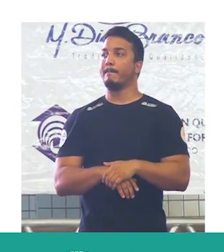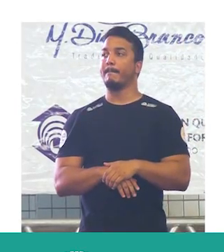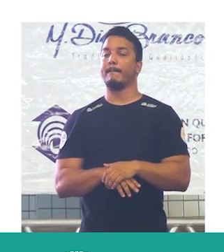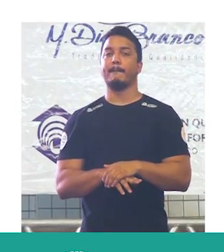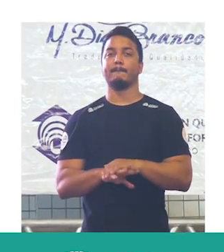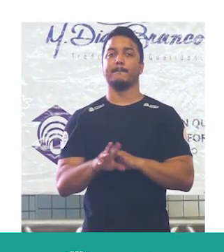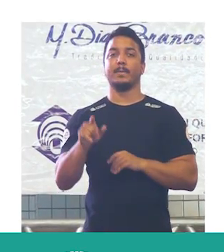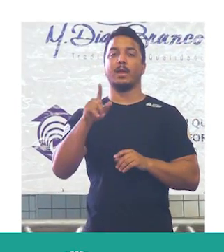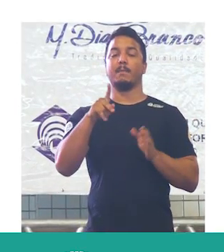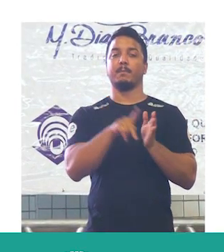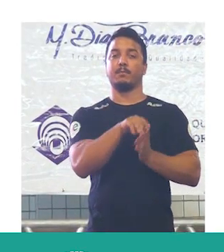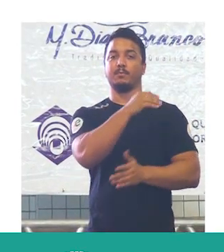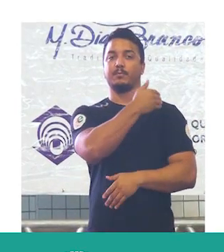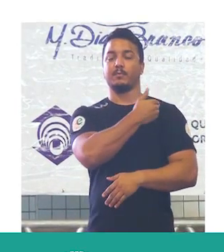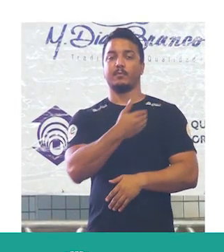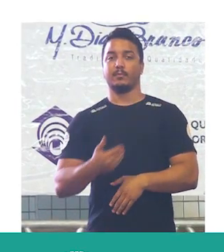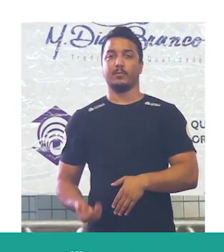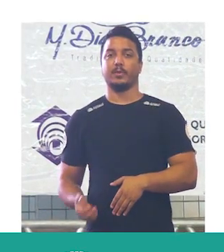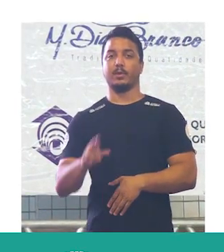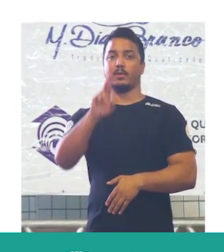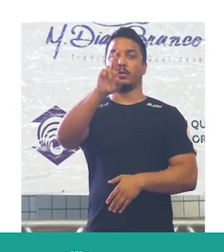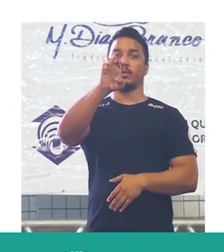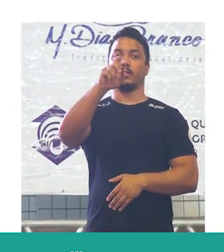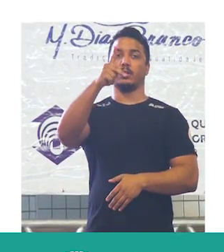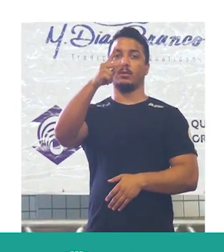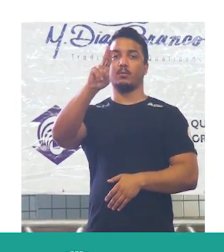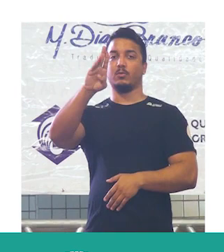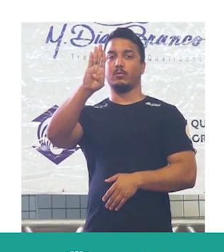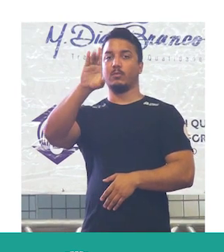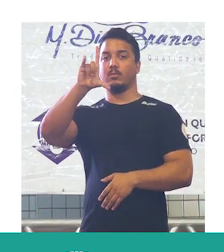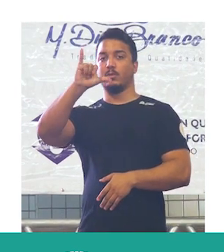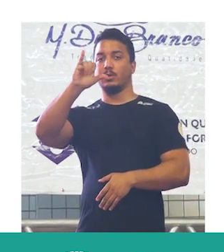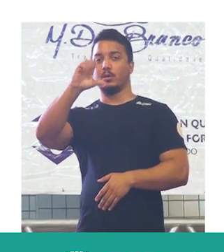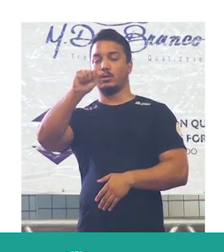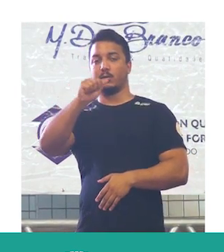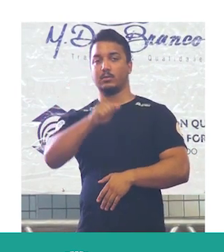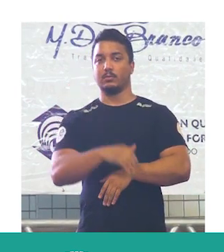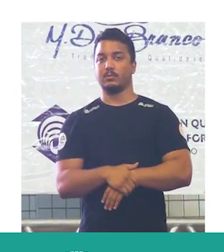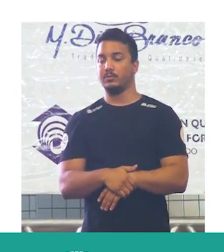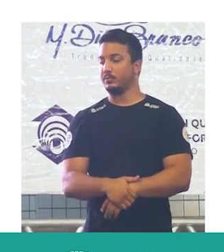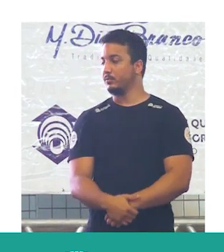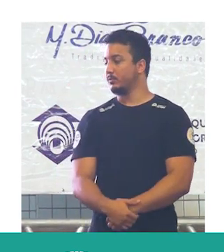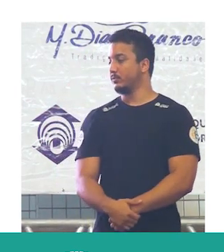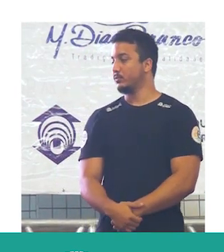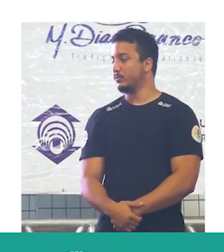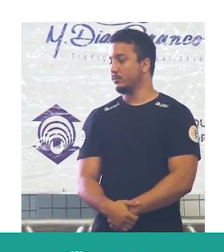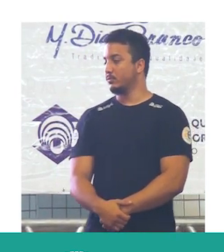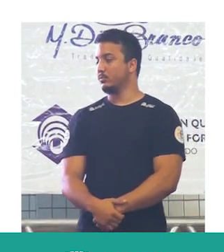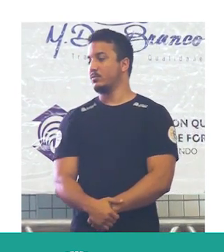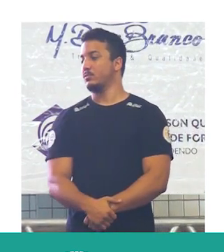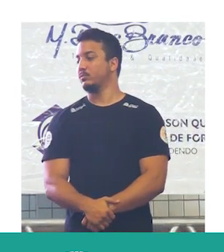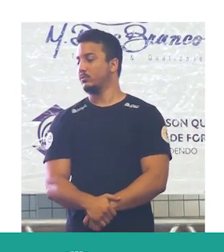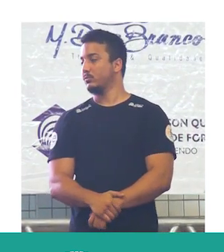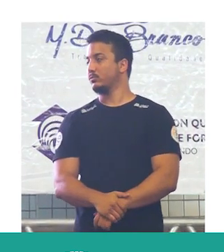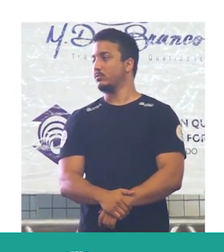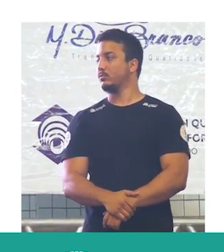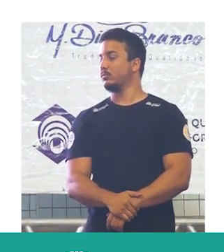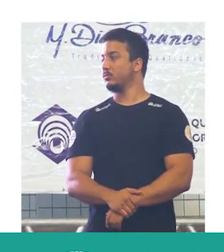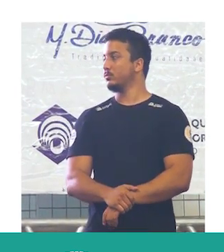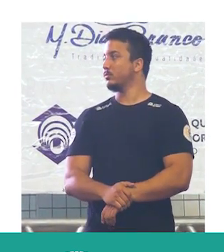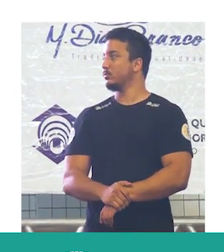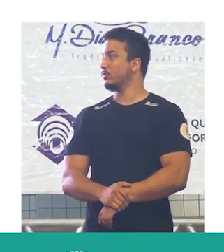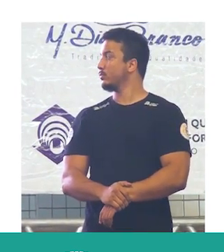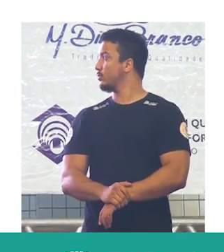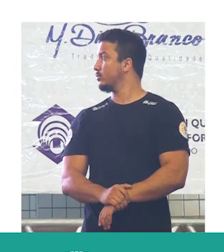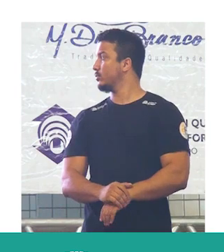a República, que entra a questão 7. Vamos nós, com calma. Pessoal,